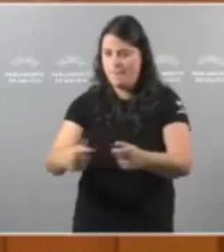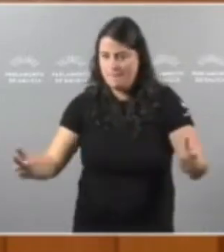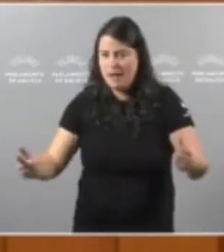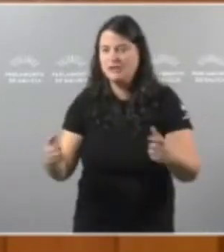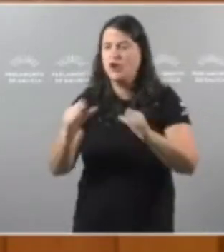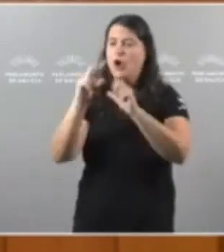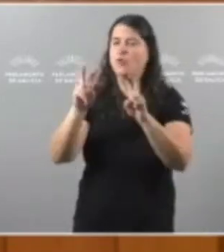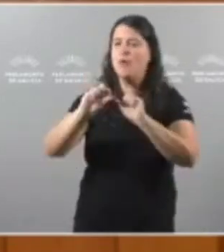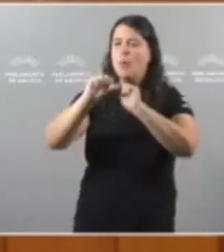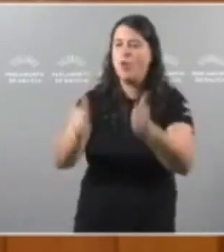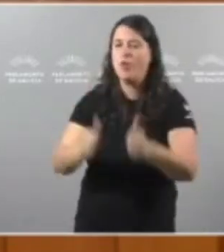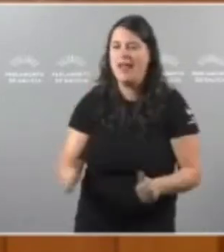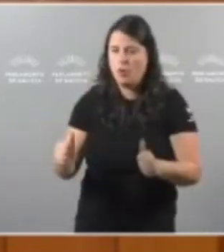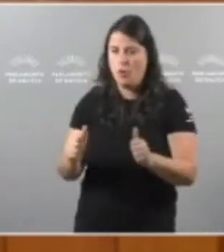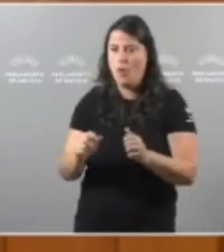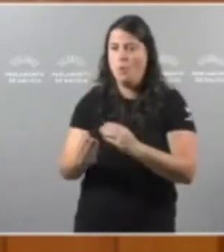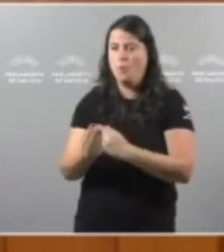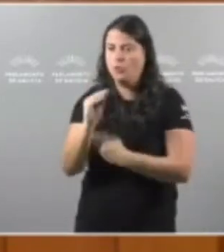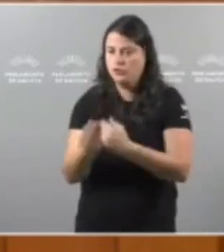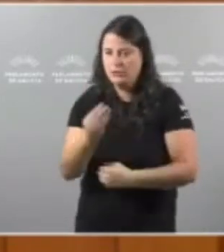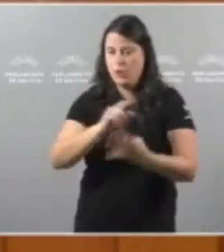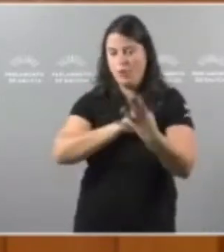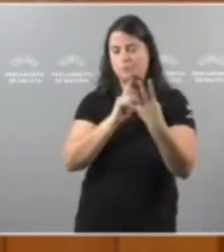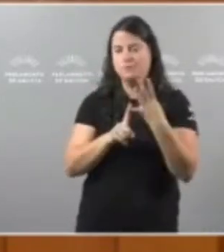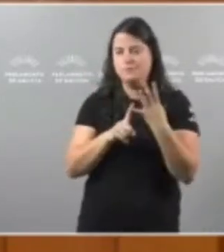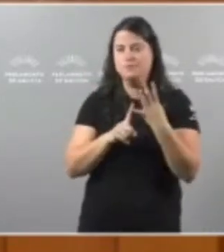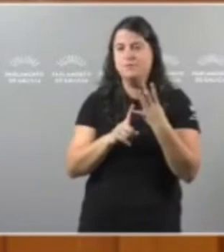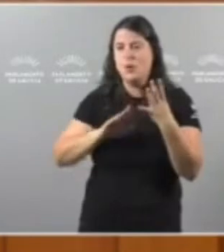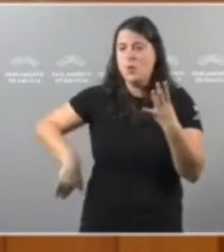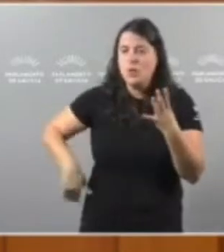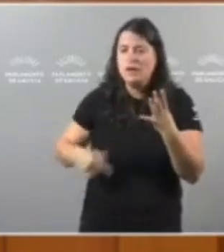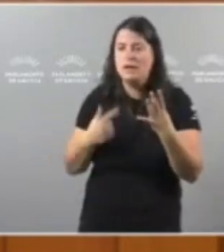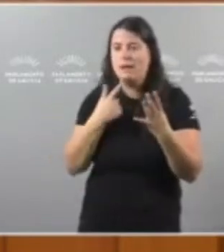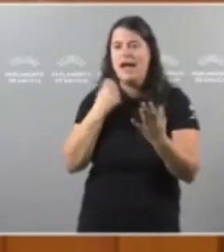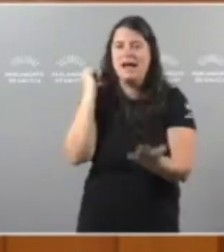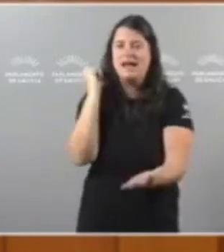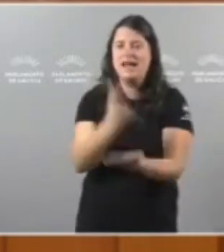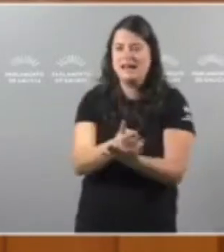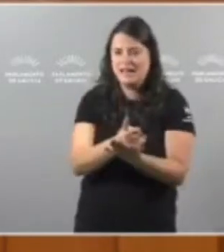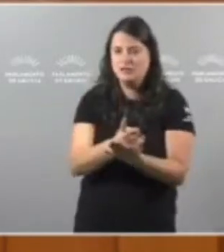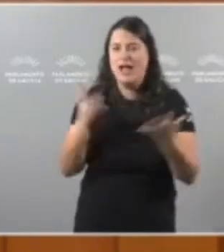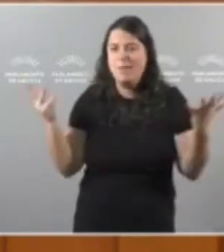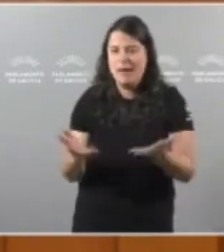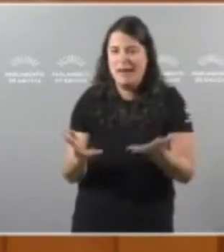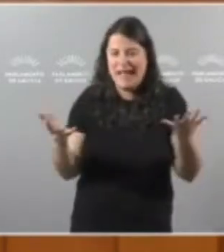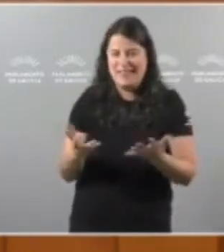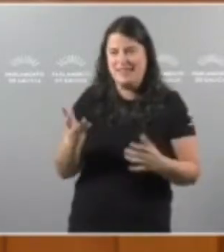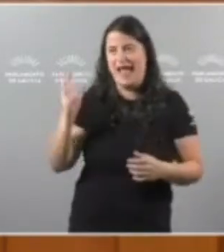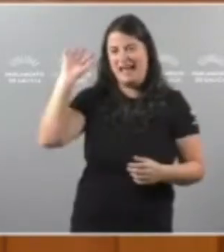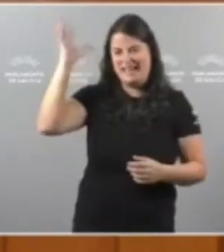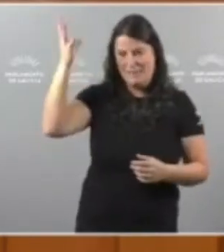novo Modelo Productivo E a última Afrontar Os retos Da emerxencia Climática